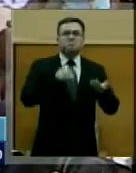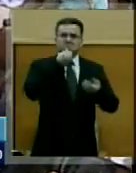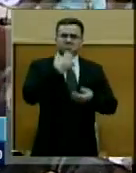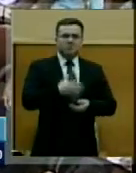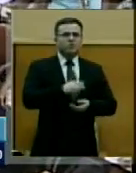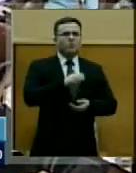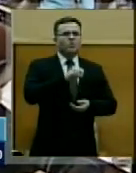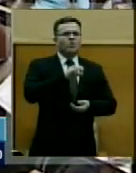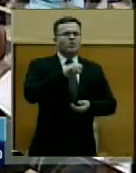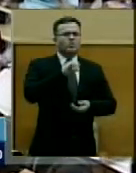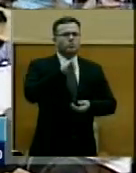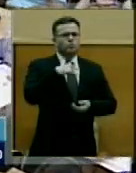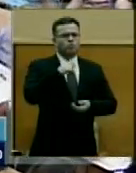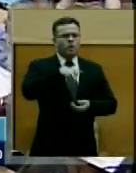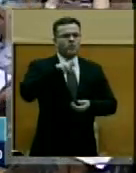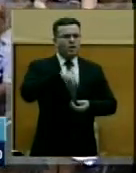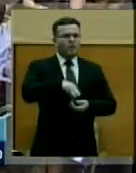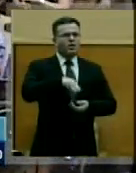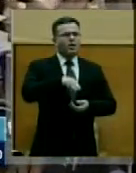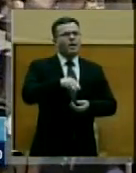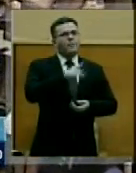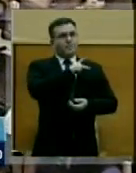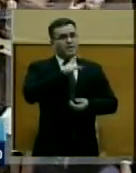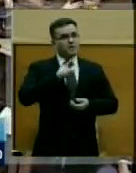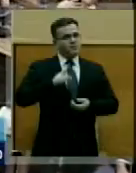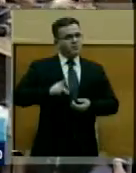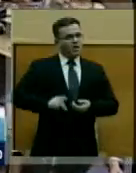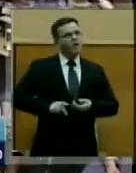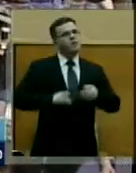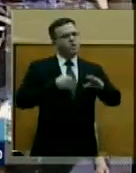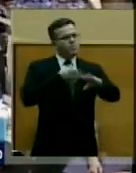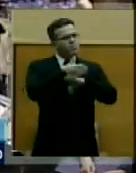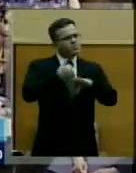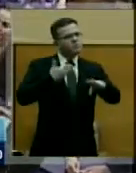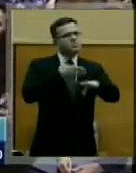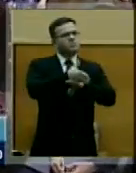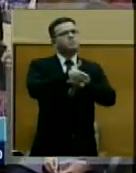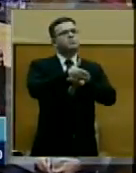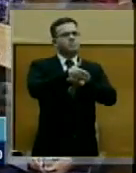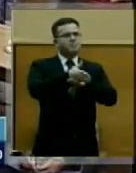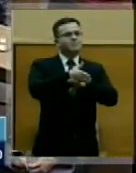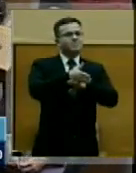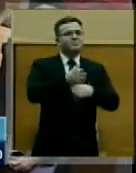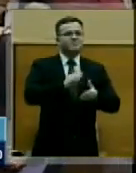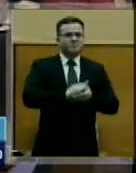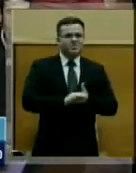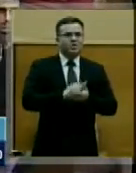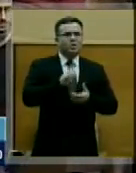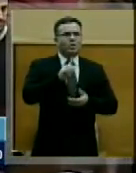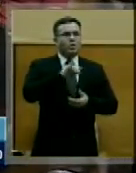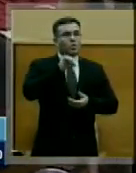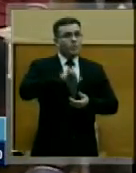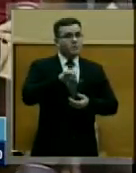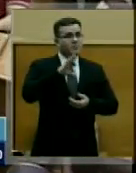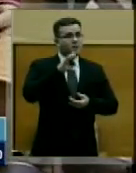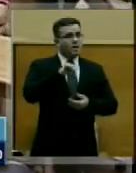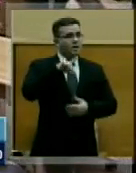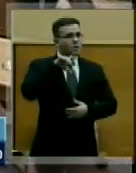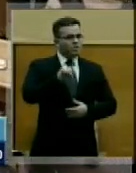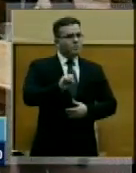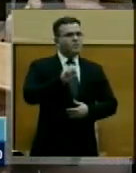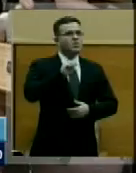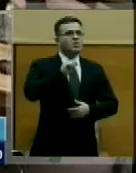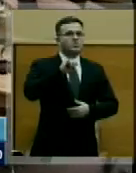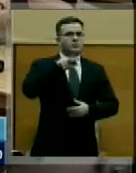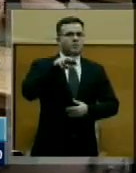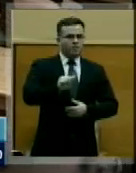Aquino, presidente da Comissão Estadual de Mobilidade e Acessibilidade. Ao senhor Luiz Carlos da Silva, ativista